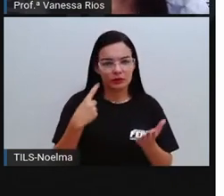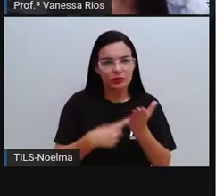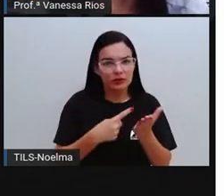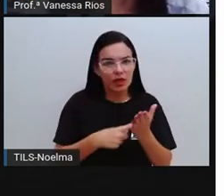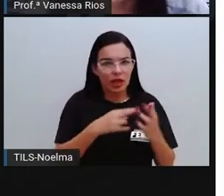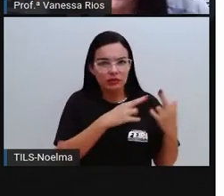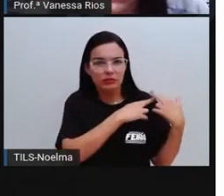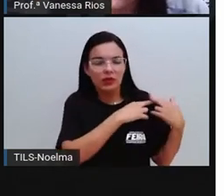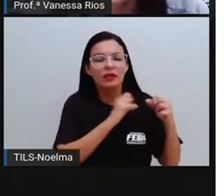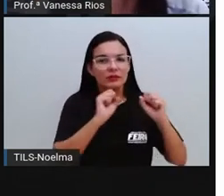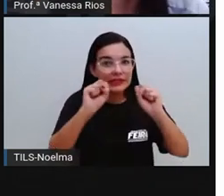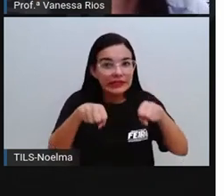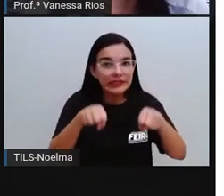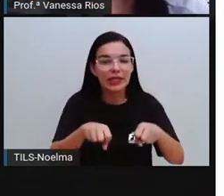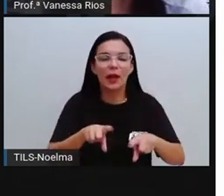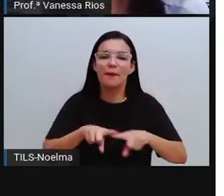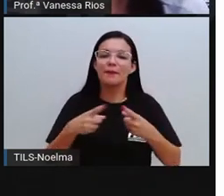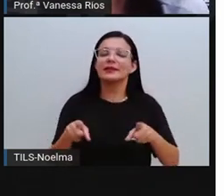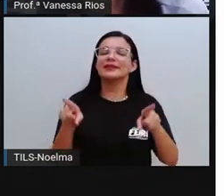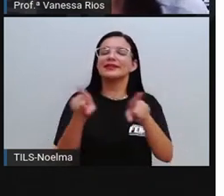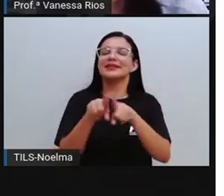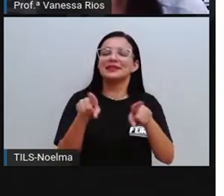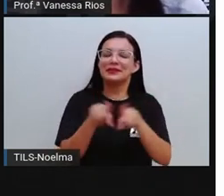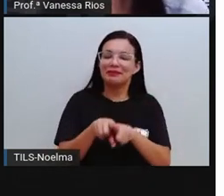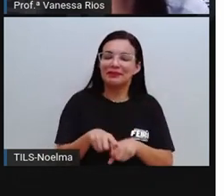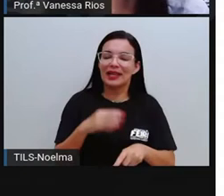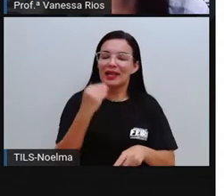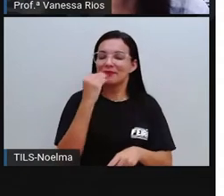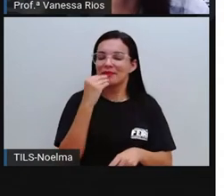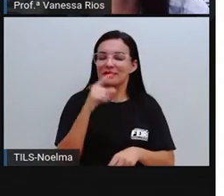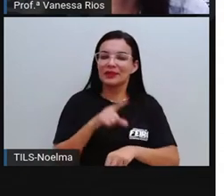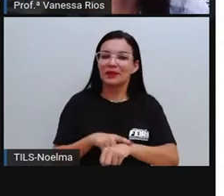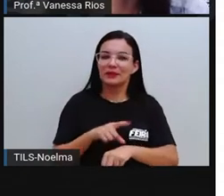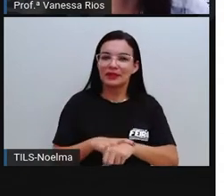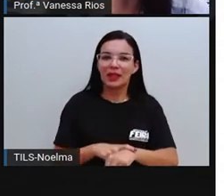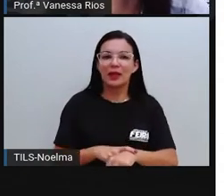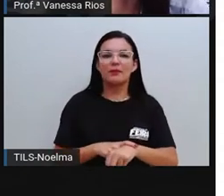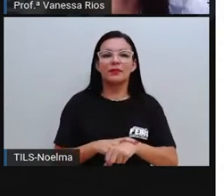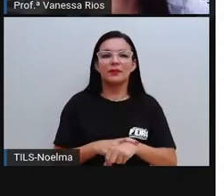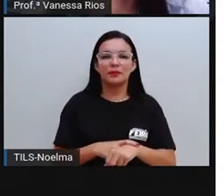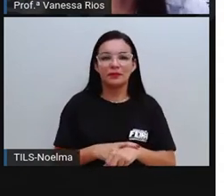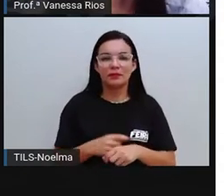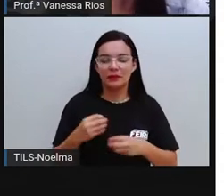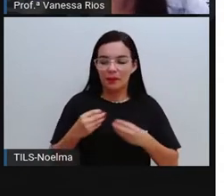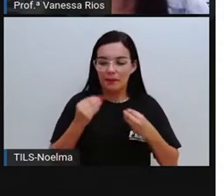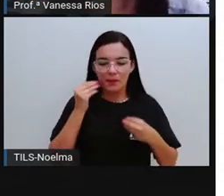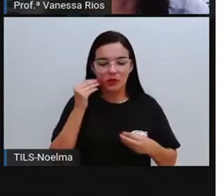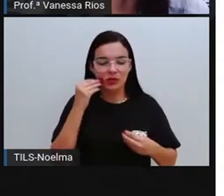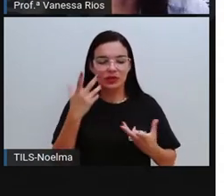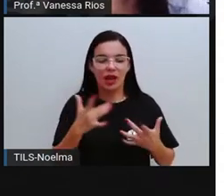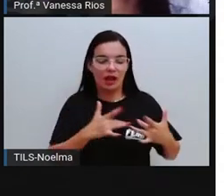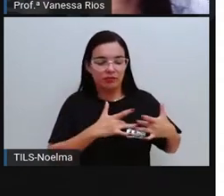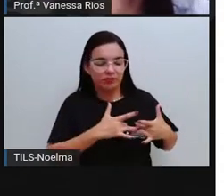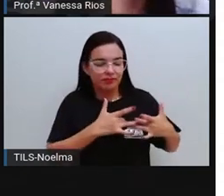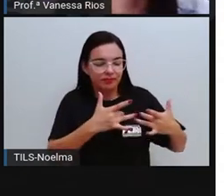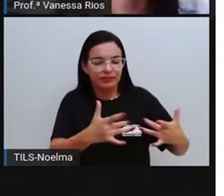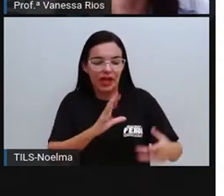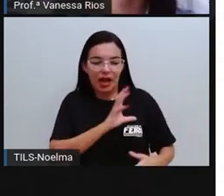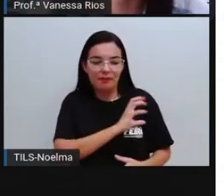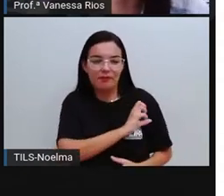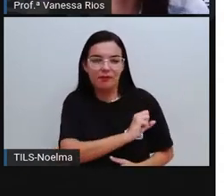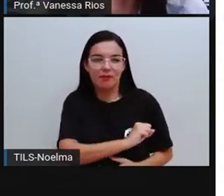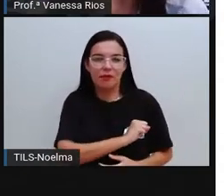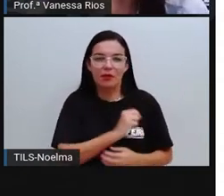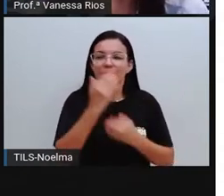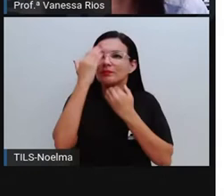e responsabilidades, mas também aproveitar, né, o tempo para expressar o nosso amor, a nossa gratidão,